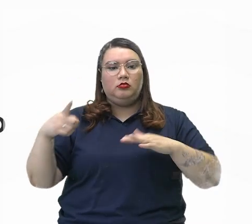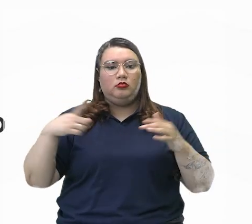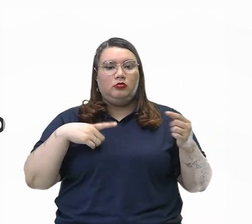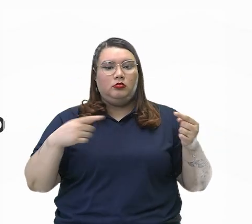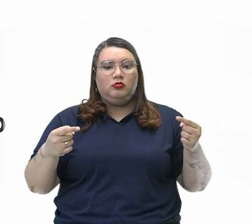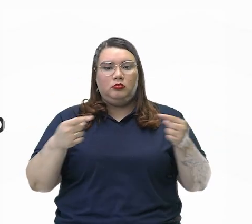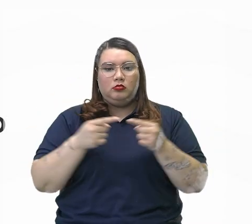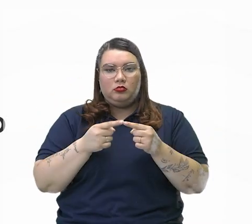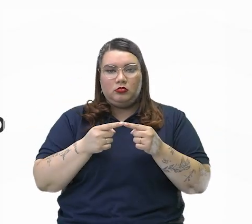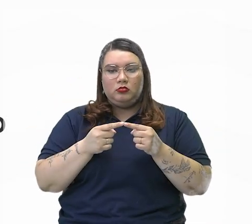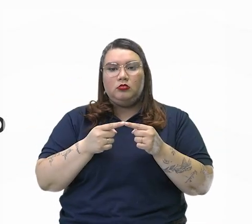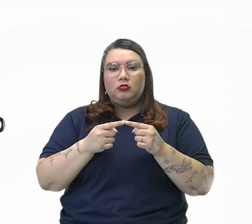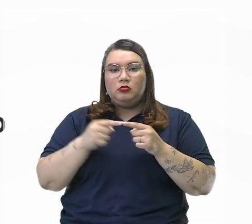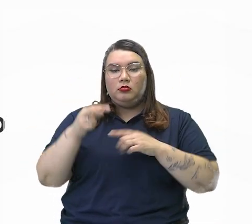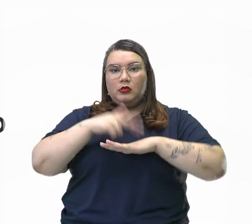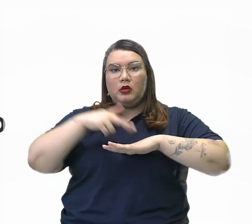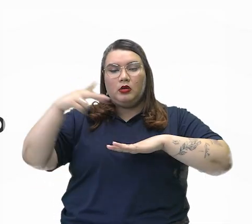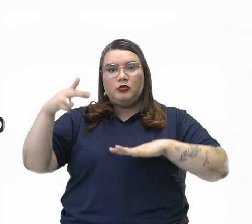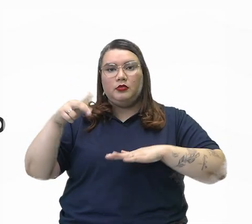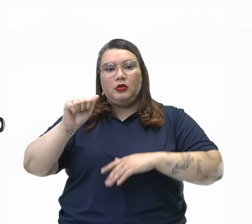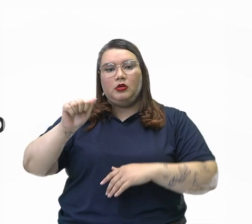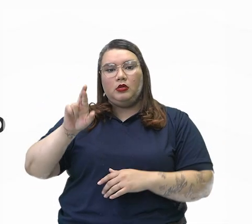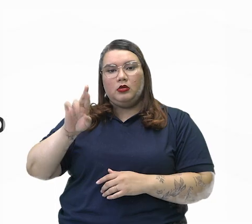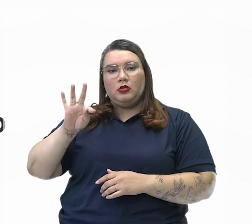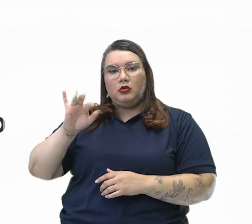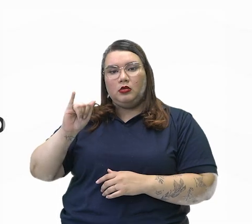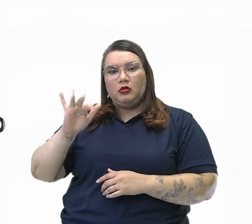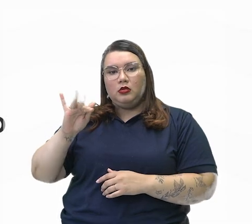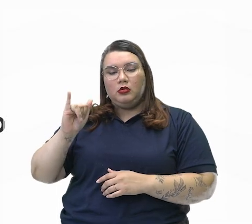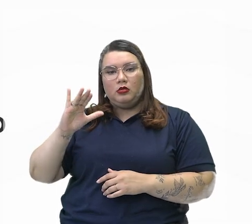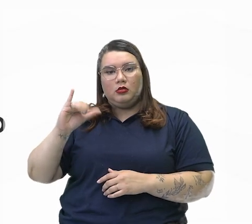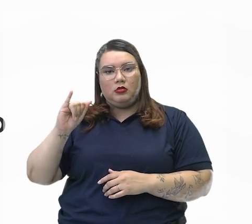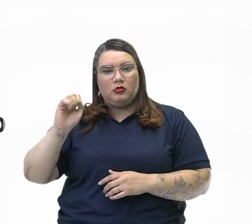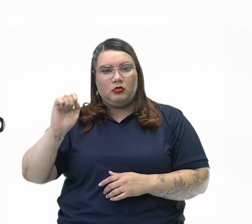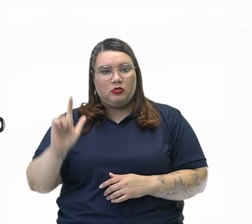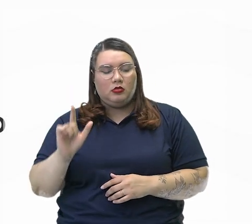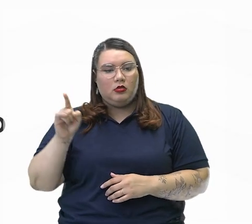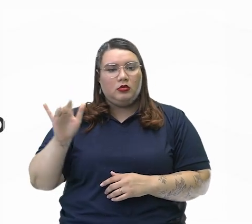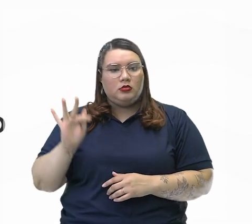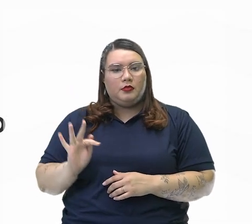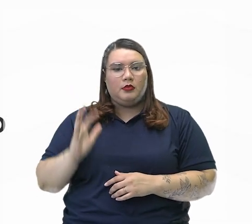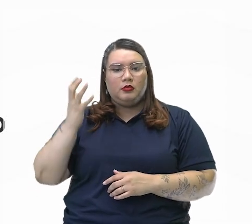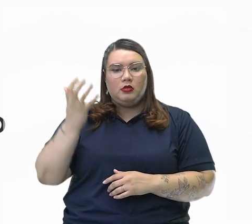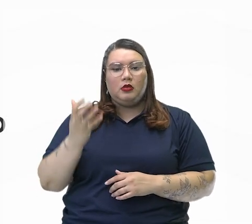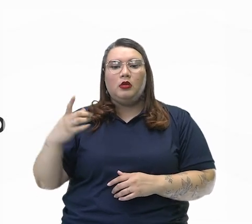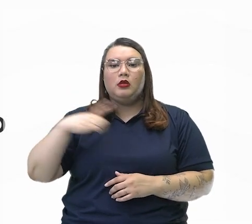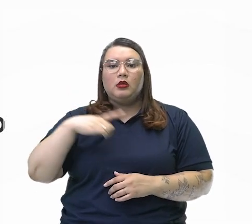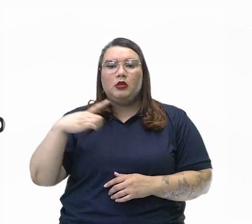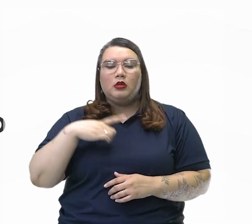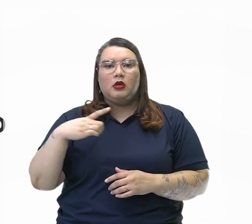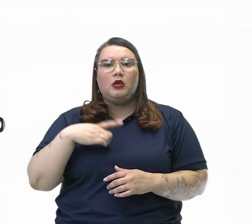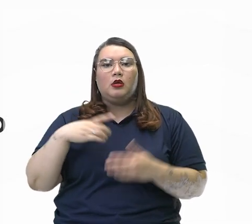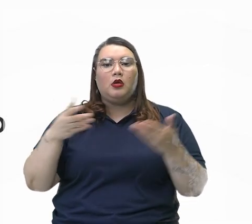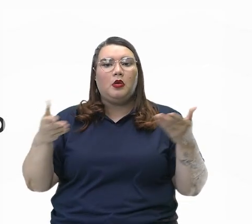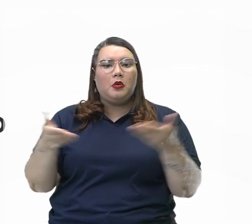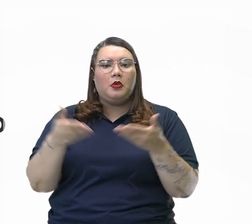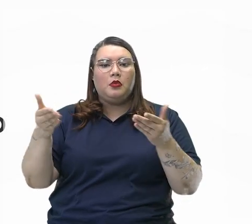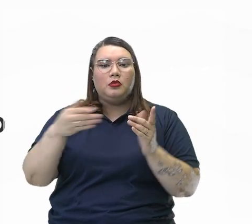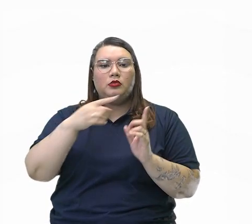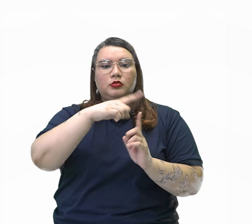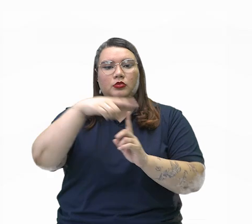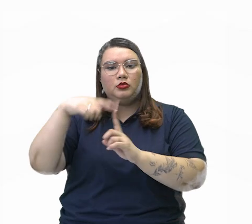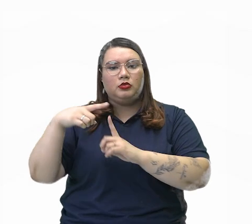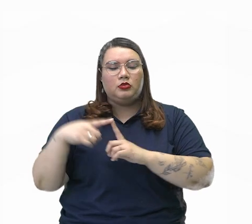artificial, falou dessa radioatividade, nós temos aí esse fenômeno. E existem agora tipos